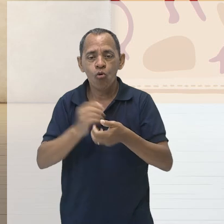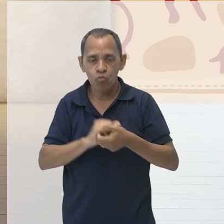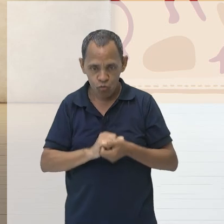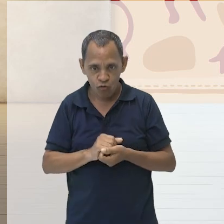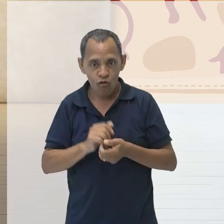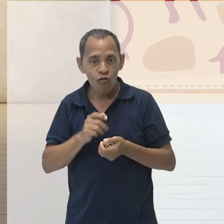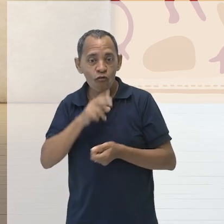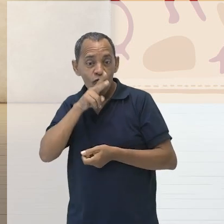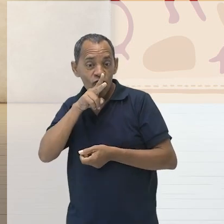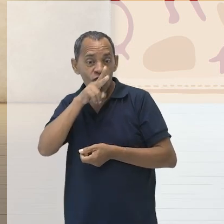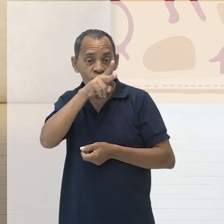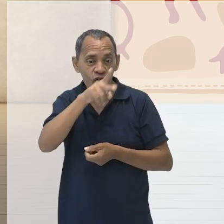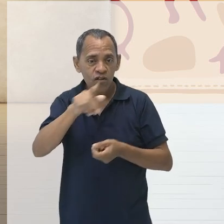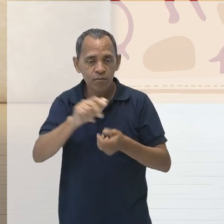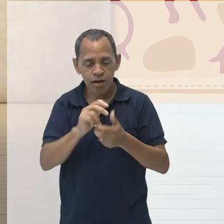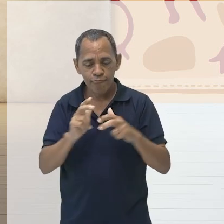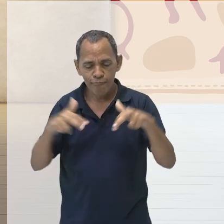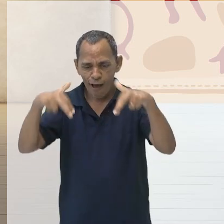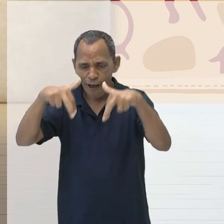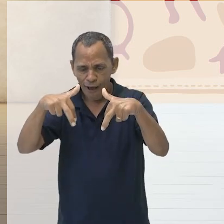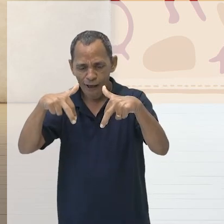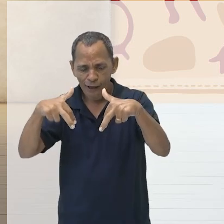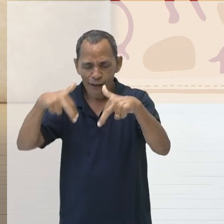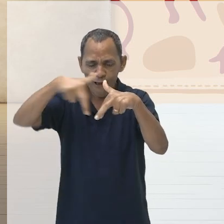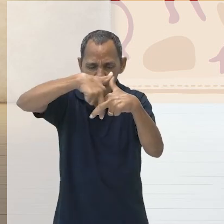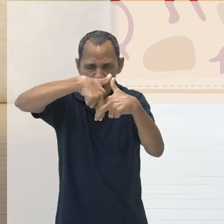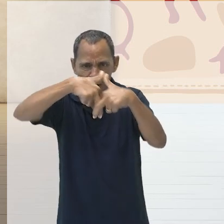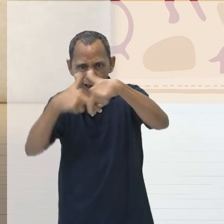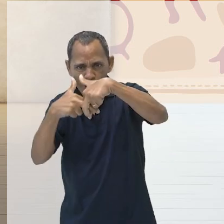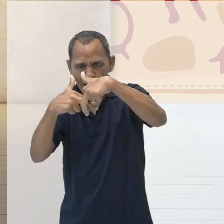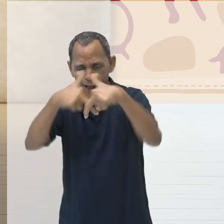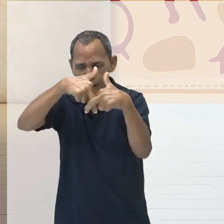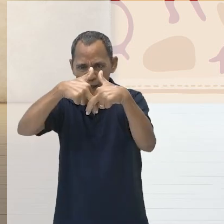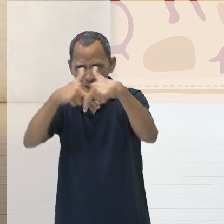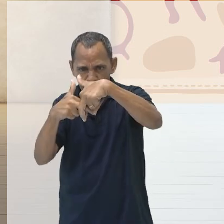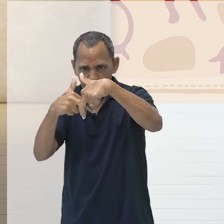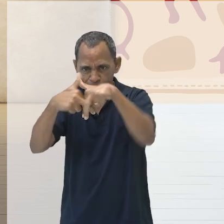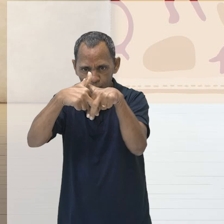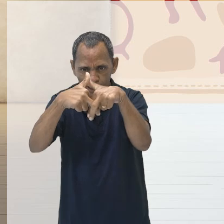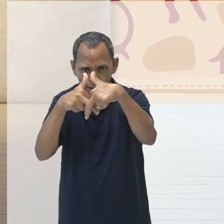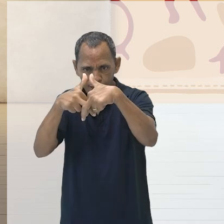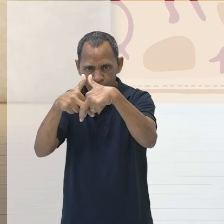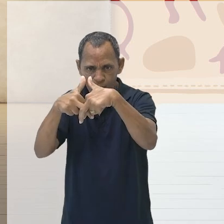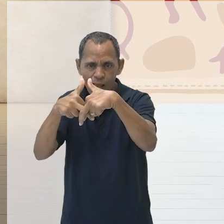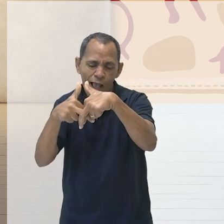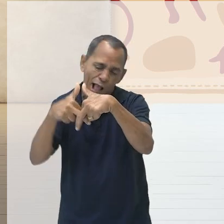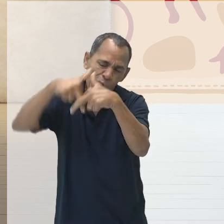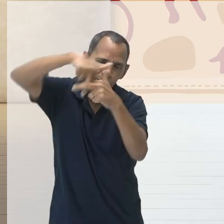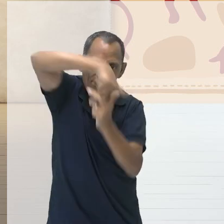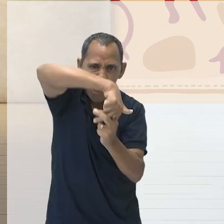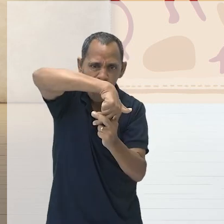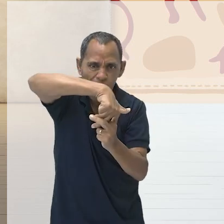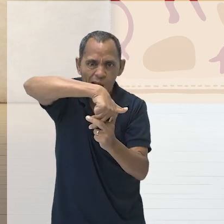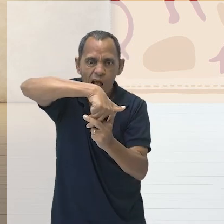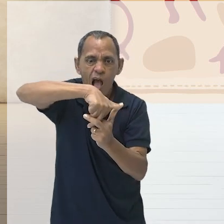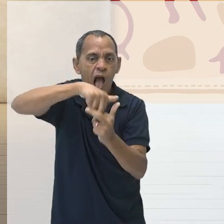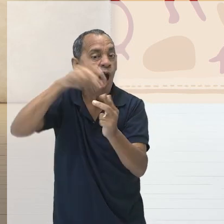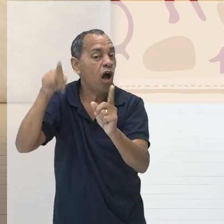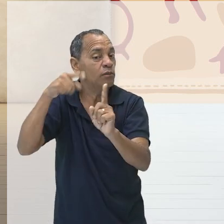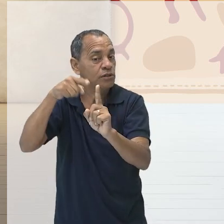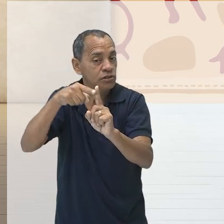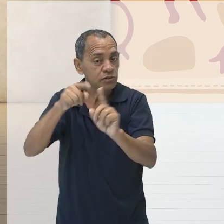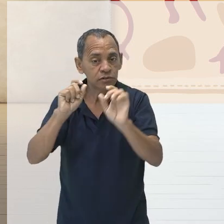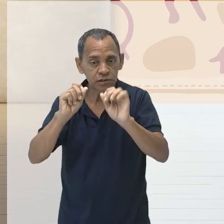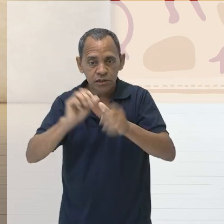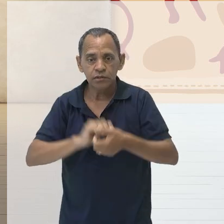inferiores, com o objetivo de levar o adversário ao chão. A submissão do oponente consistia